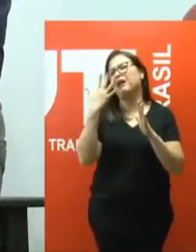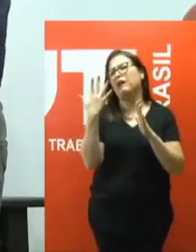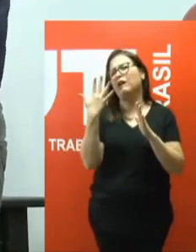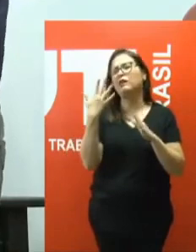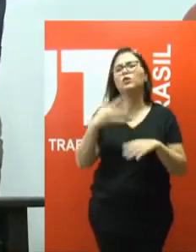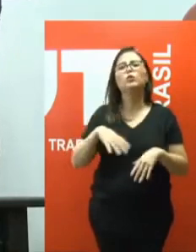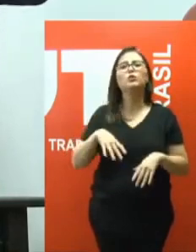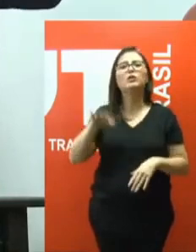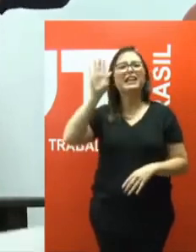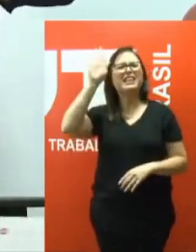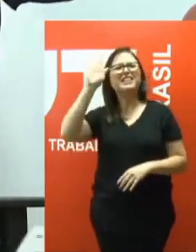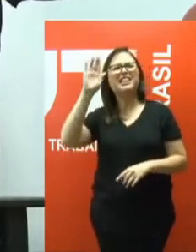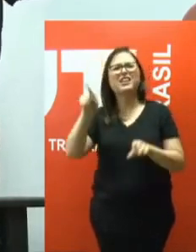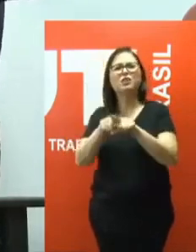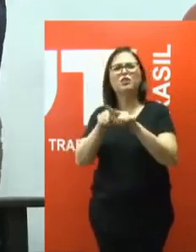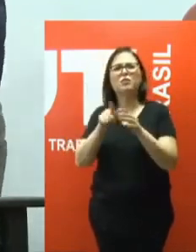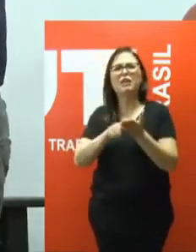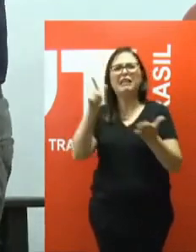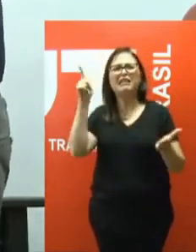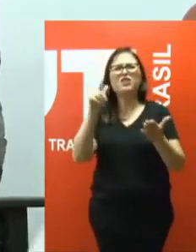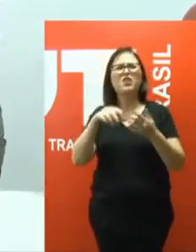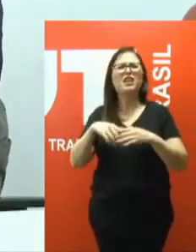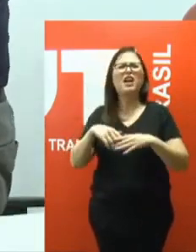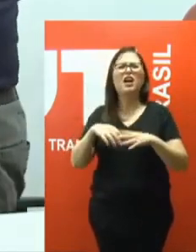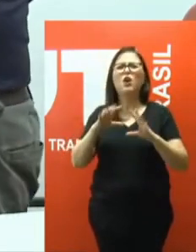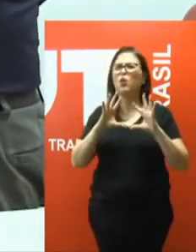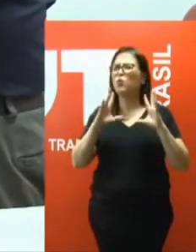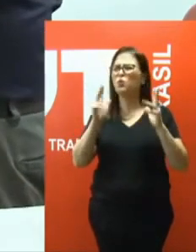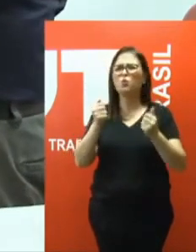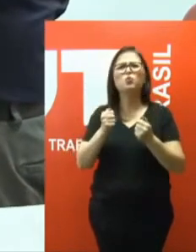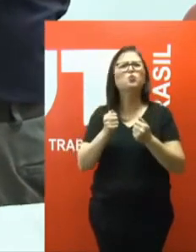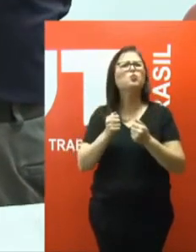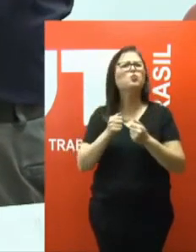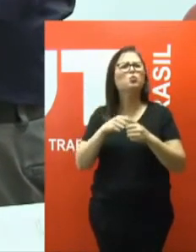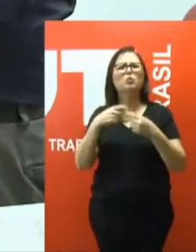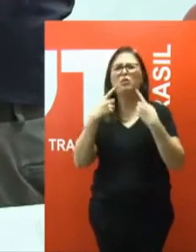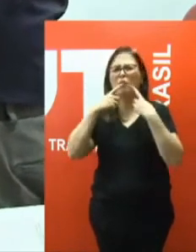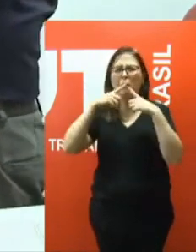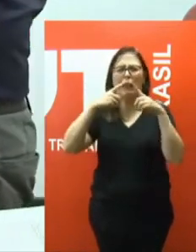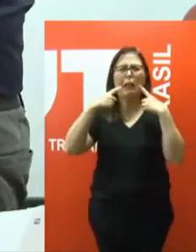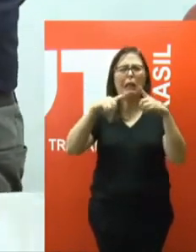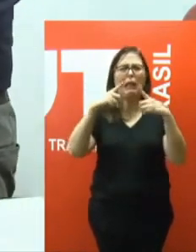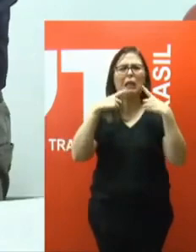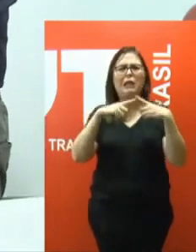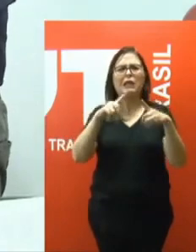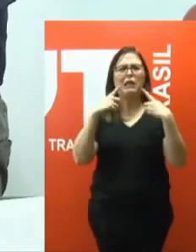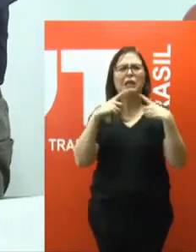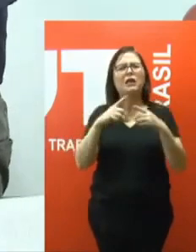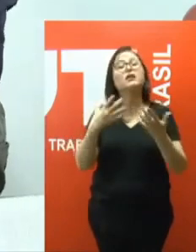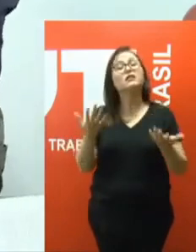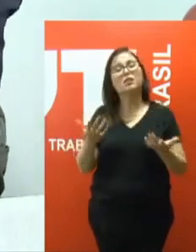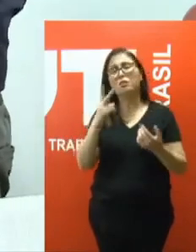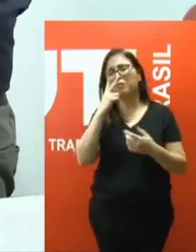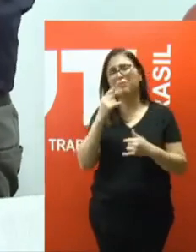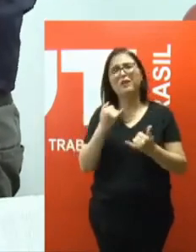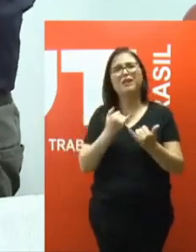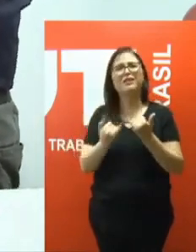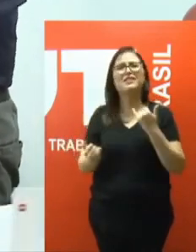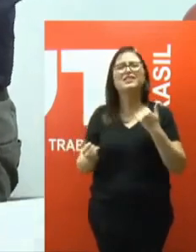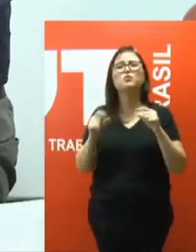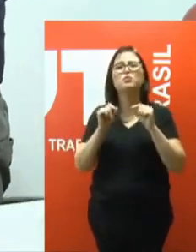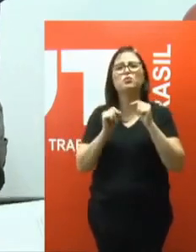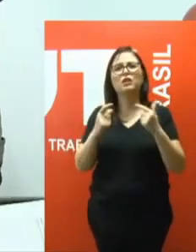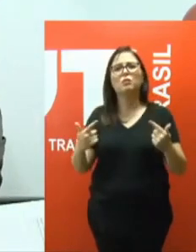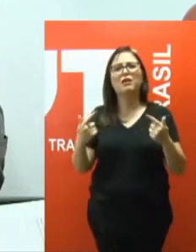quê, né? Pancadaria em cima da gente. Então, será uma guerra, presidente. E aí, o mais importante. Nas centrais sindicais, nós não